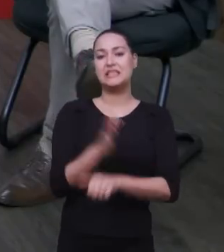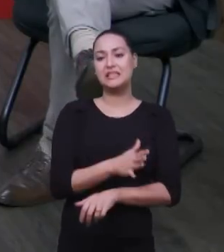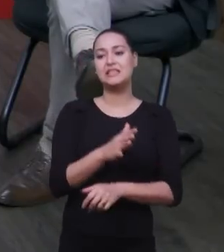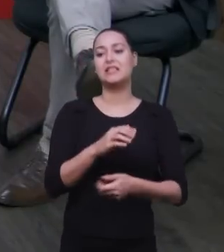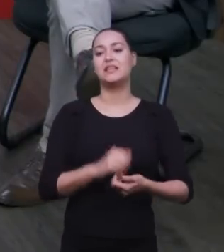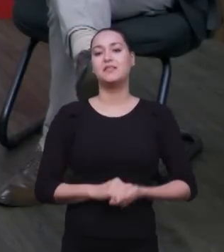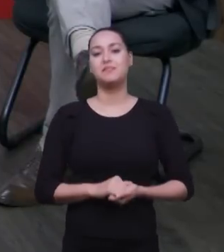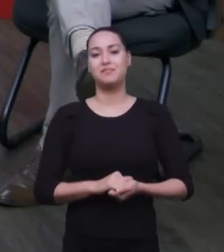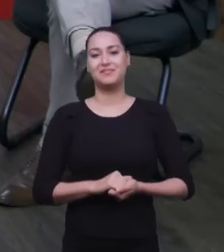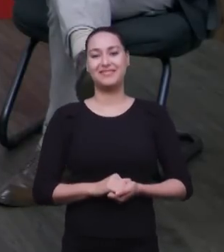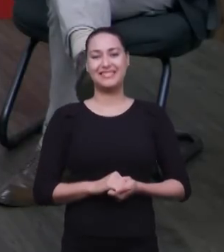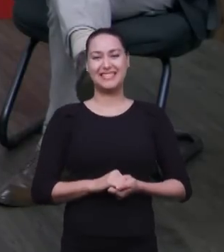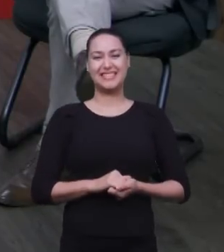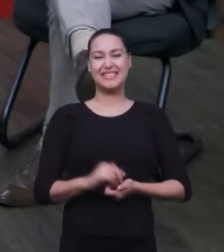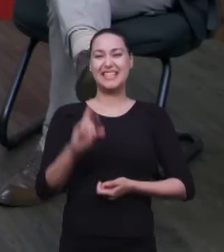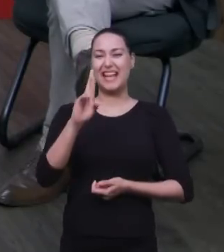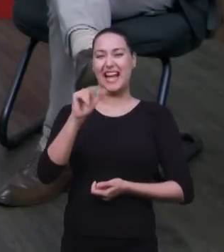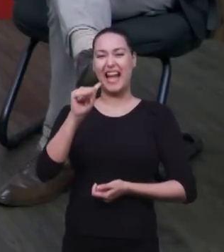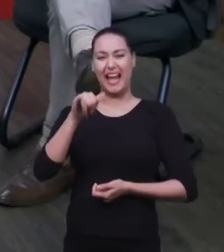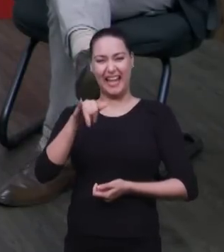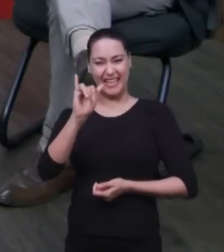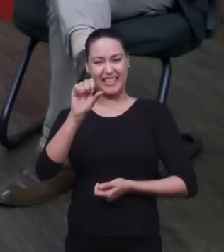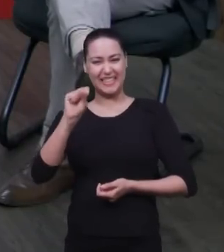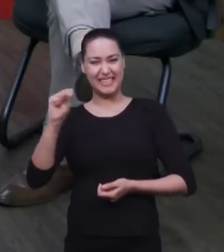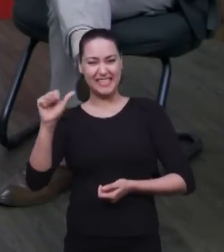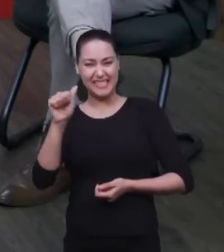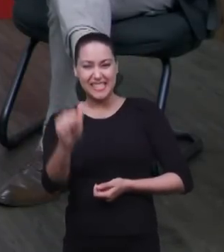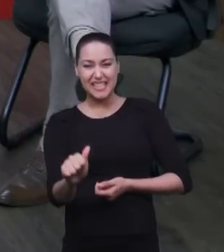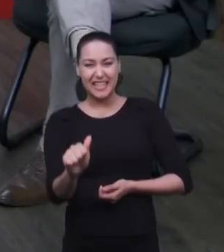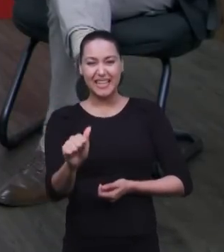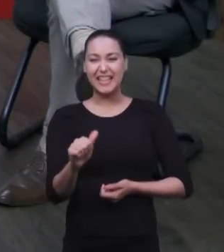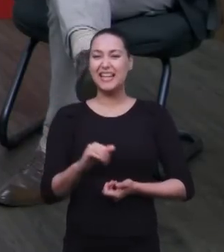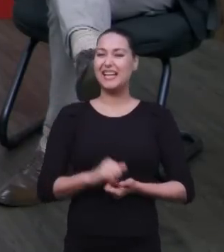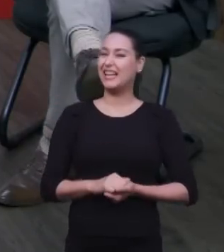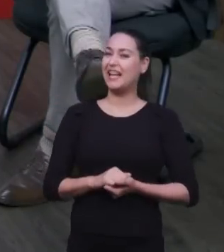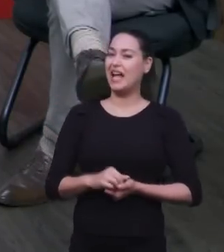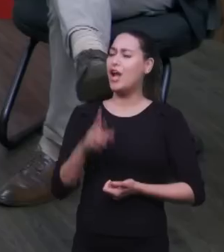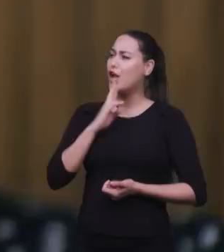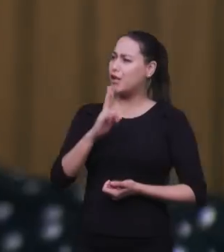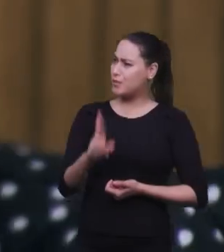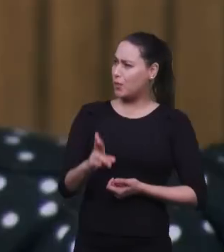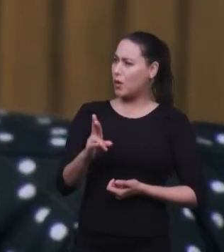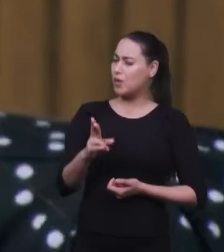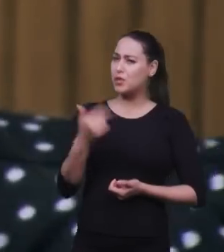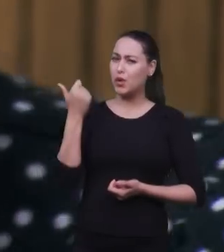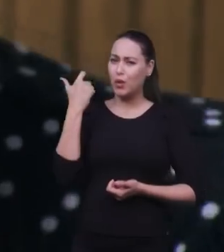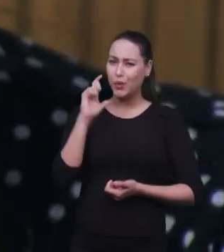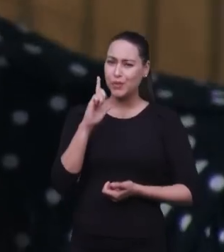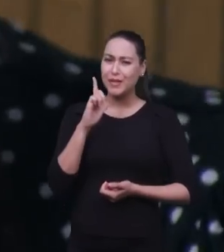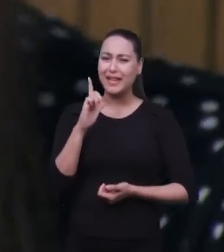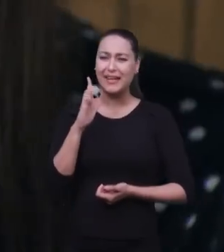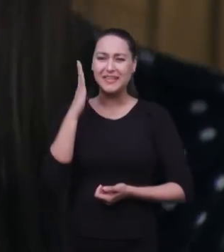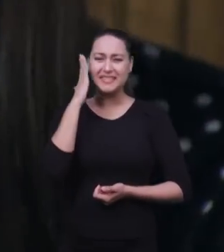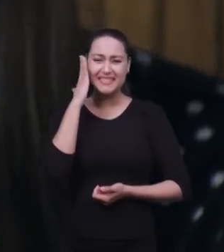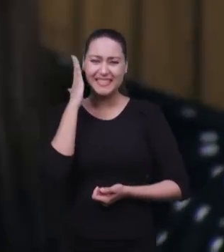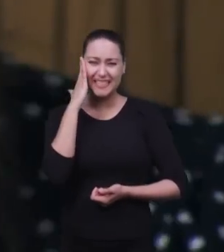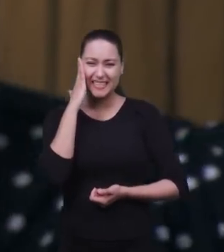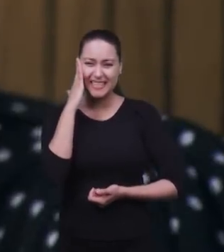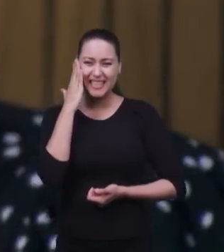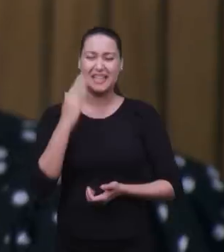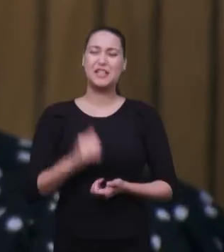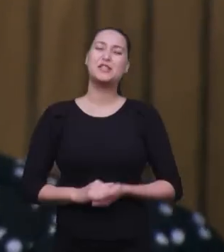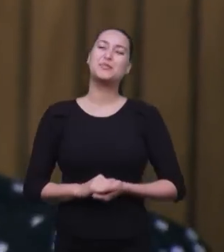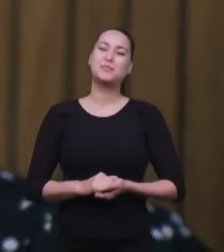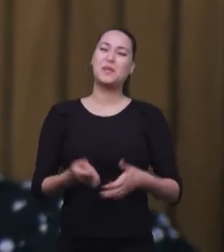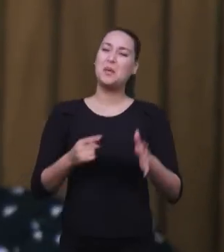saber agora da Raíssa se está... Se atendeu, né, Raíssa? Então, Raíssa, a resposta atendeu? Tá